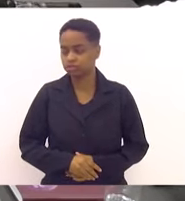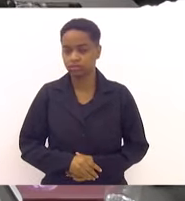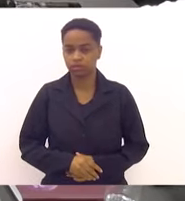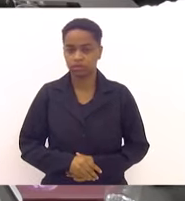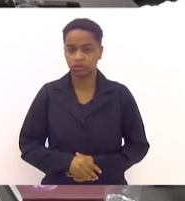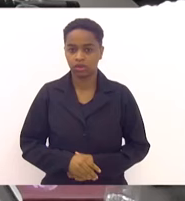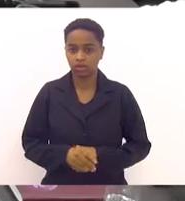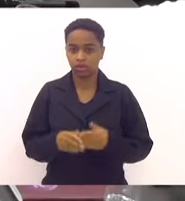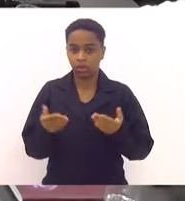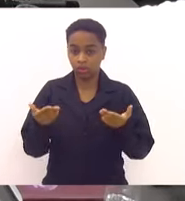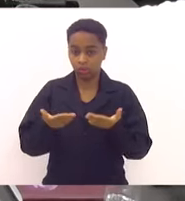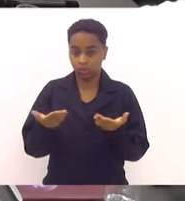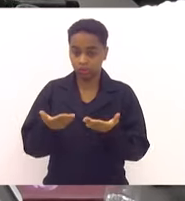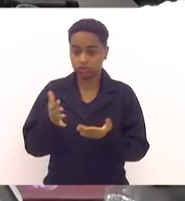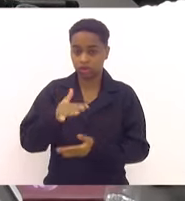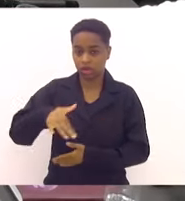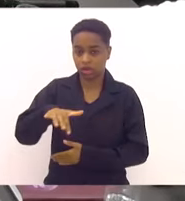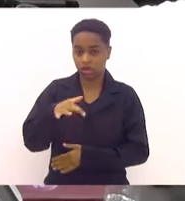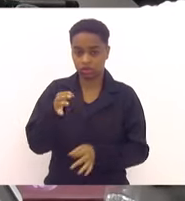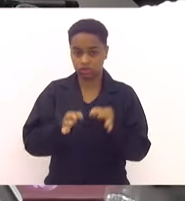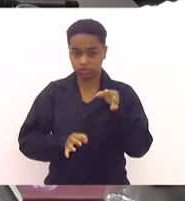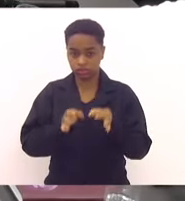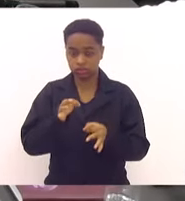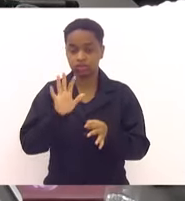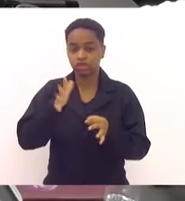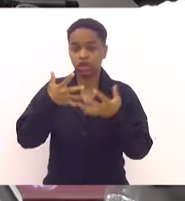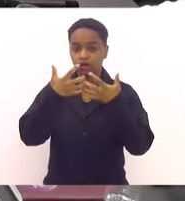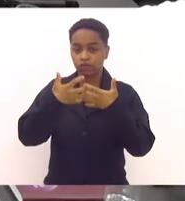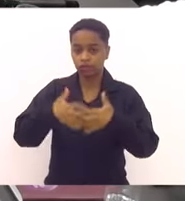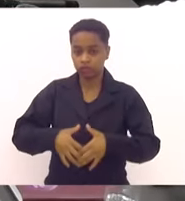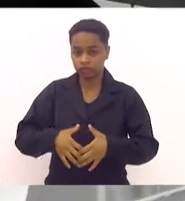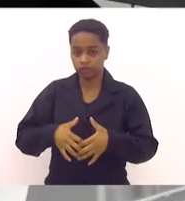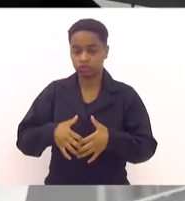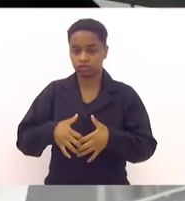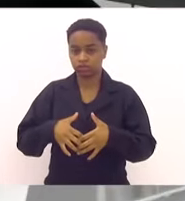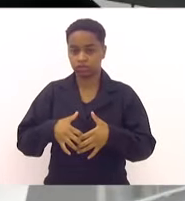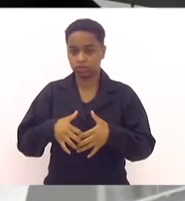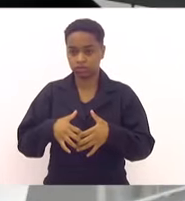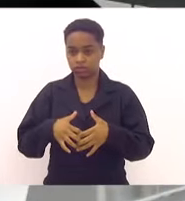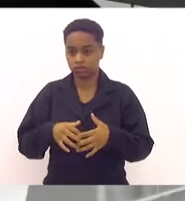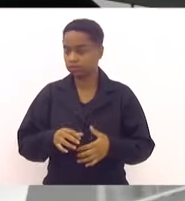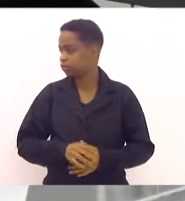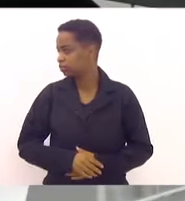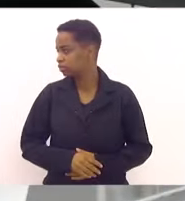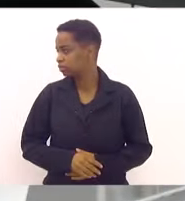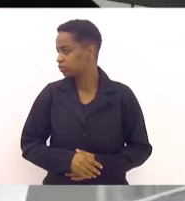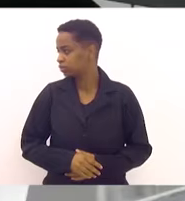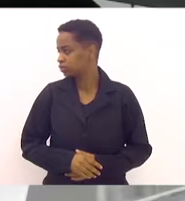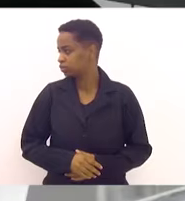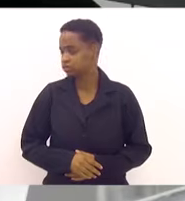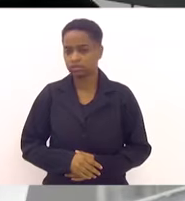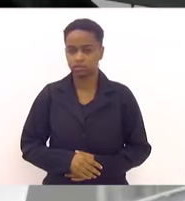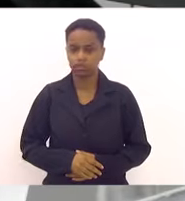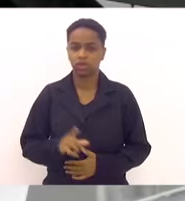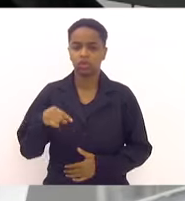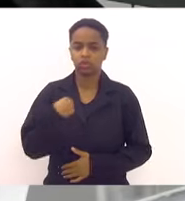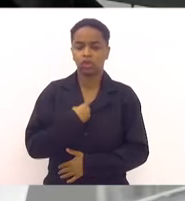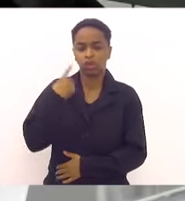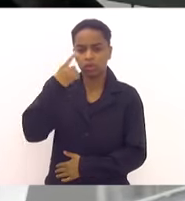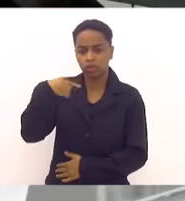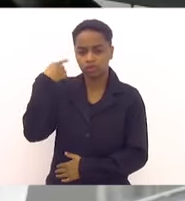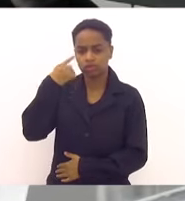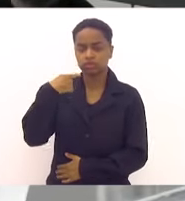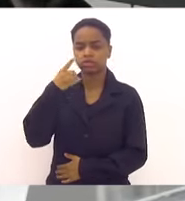âmbito jurídico, já funciona dessa maneira. Inclusive... Os processos eleitorais nossos, nossos advogados